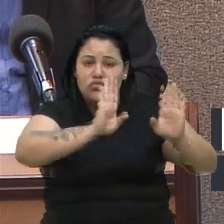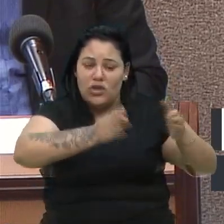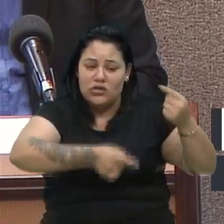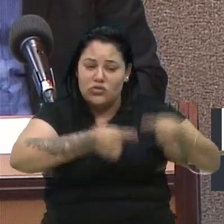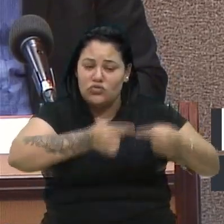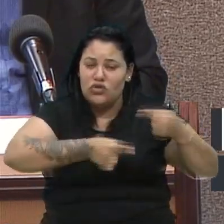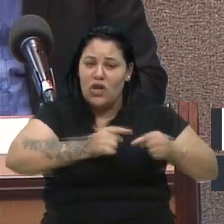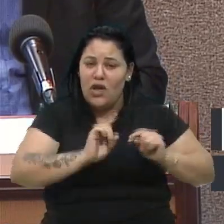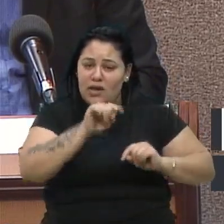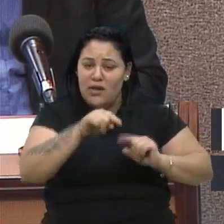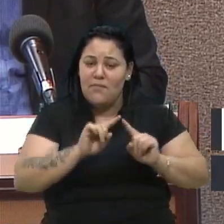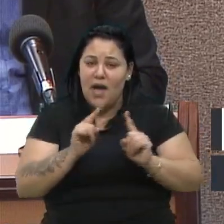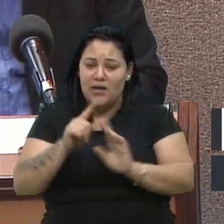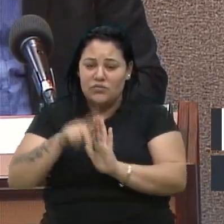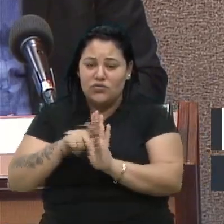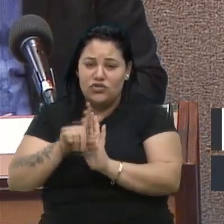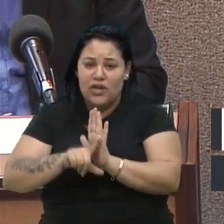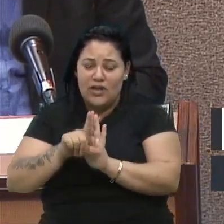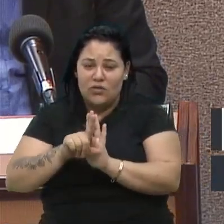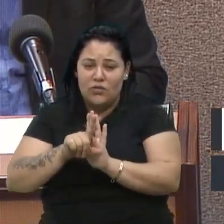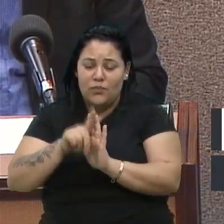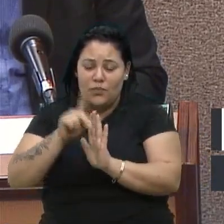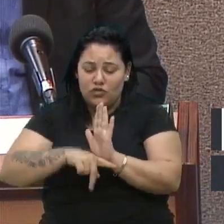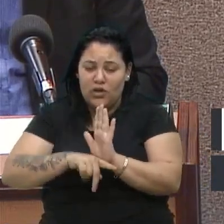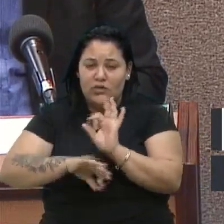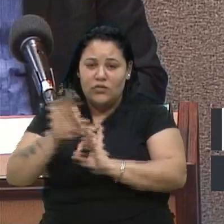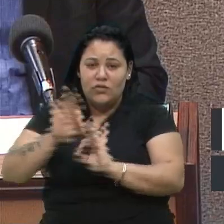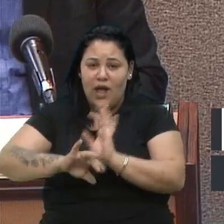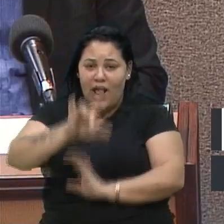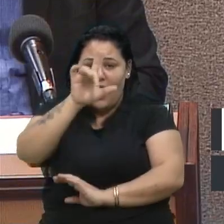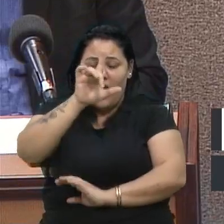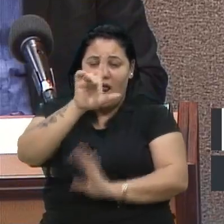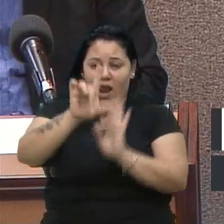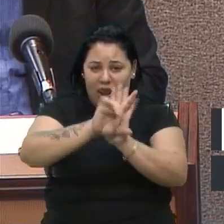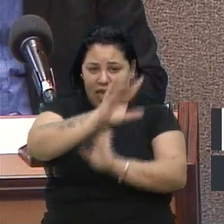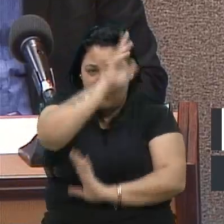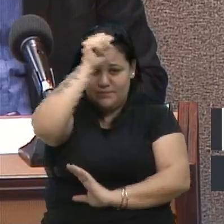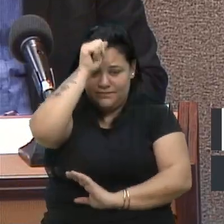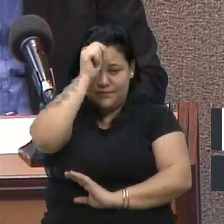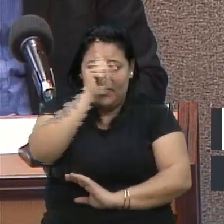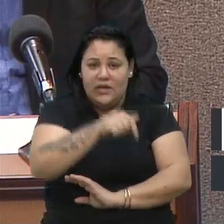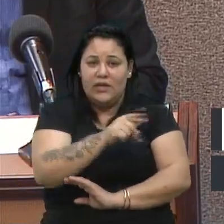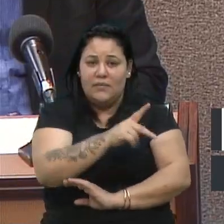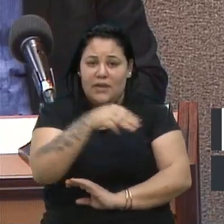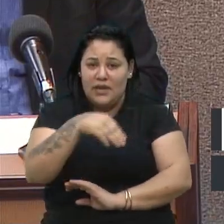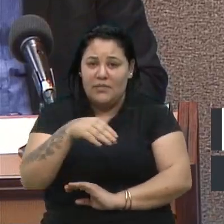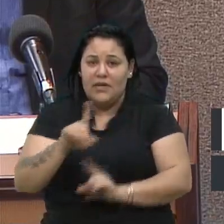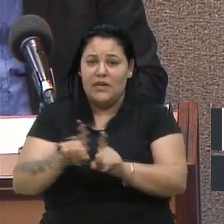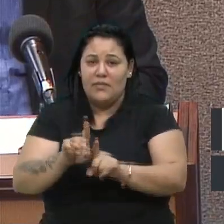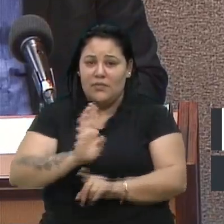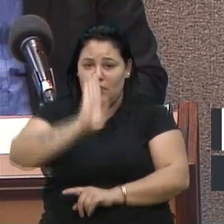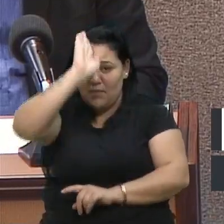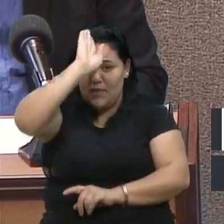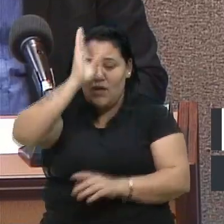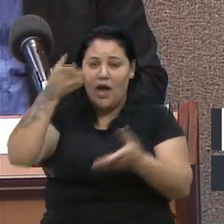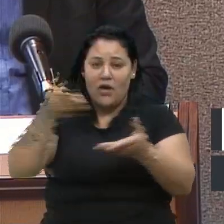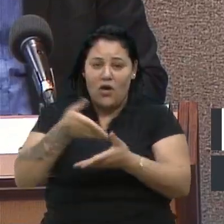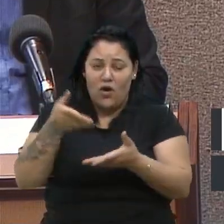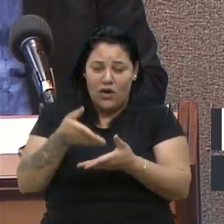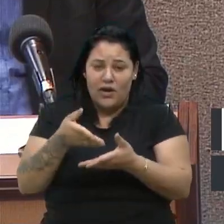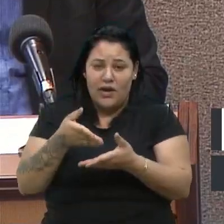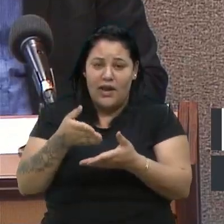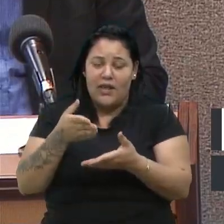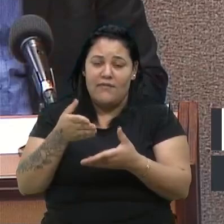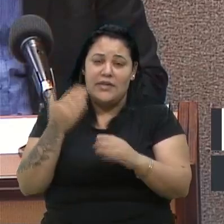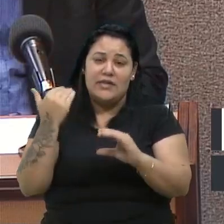mas o projeto da lei orgânica das PMs e dos bombeiros, ela segue agora para a sanção presidencial.